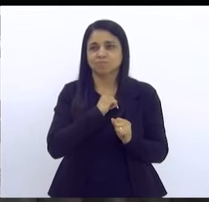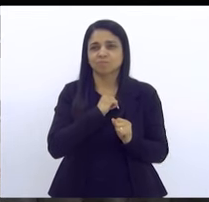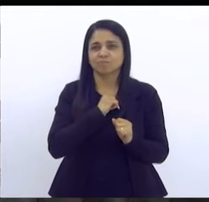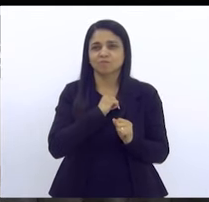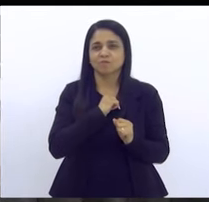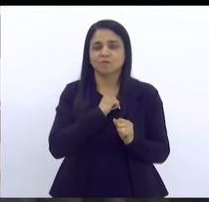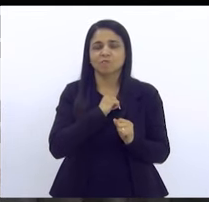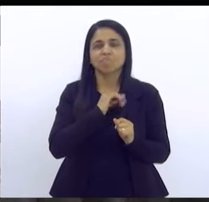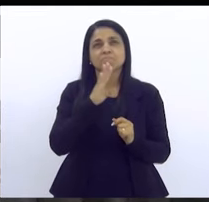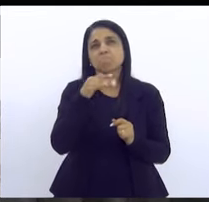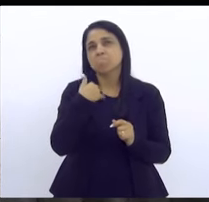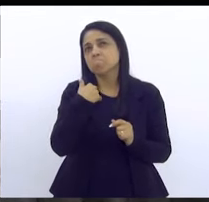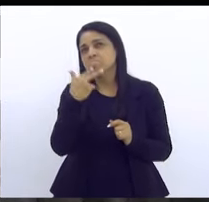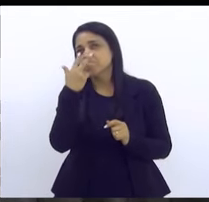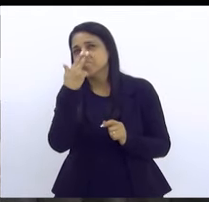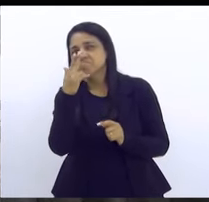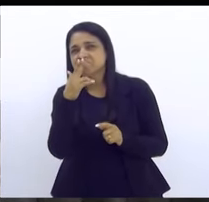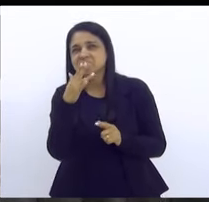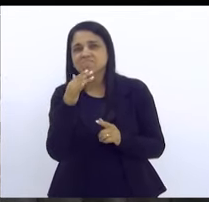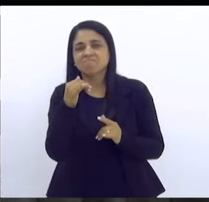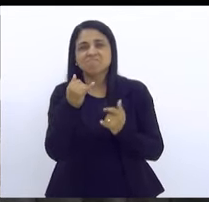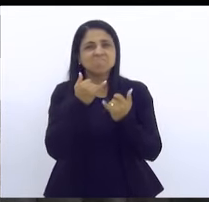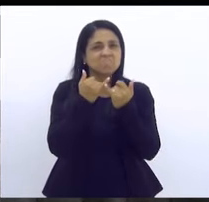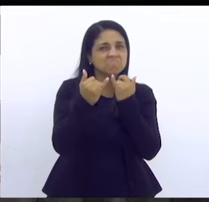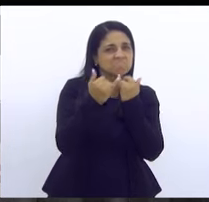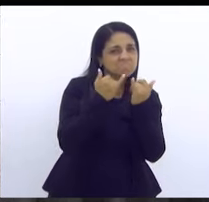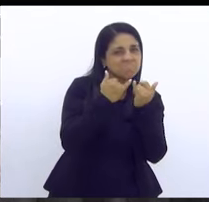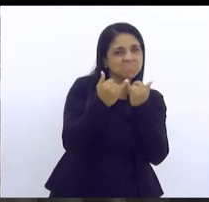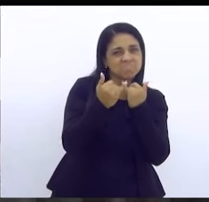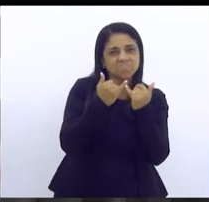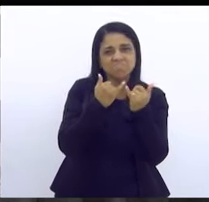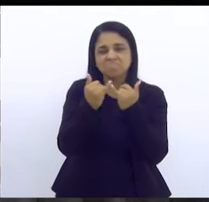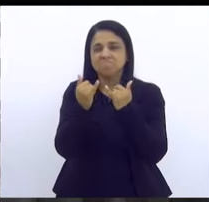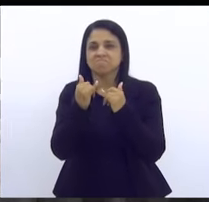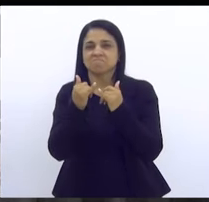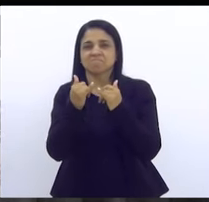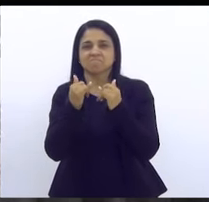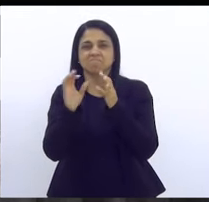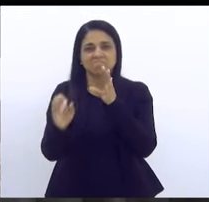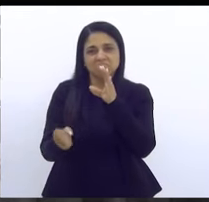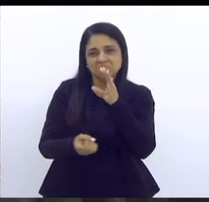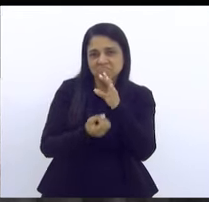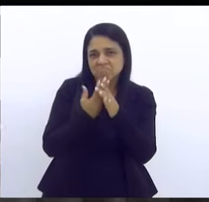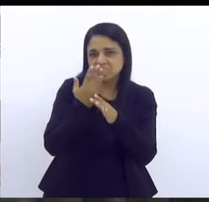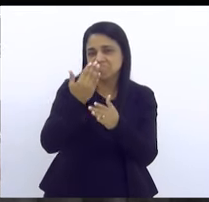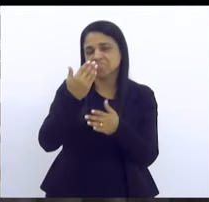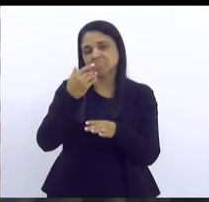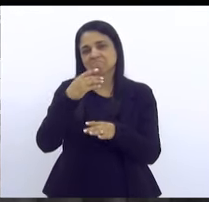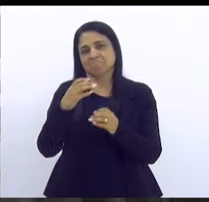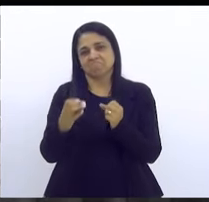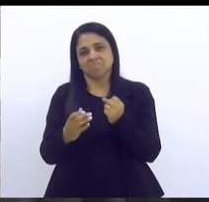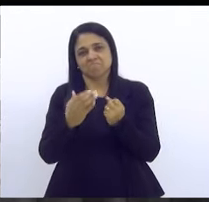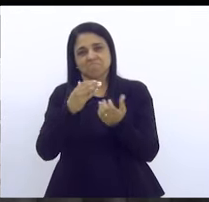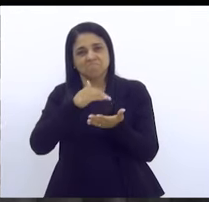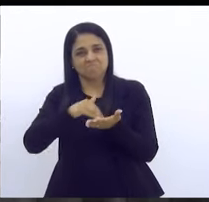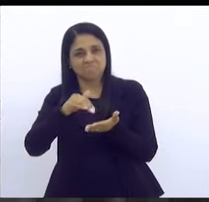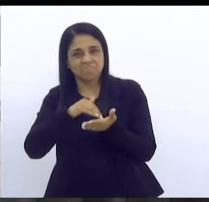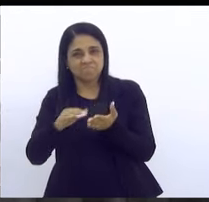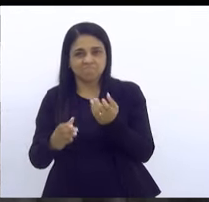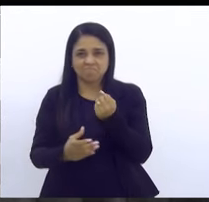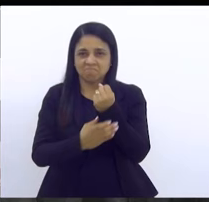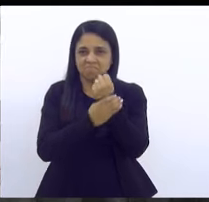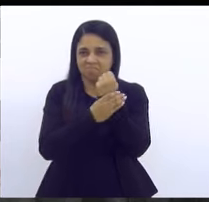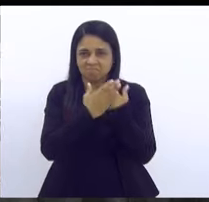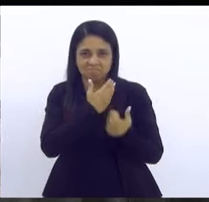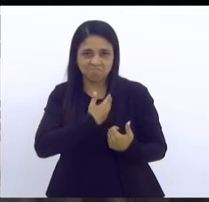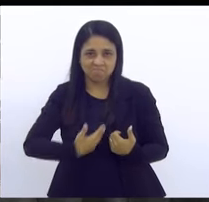uma cortina de fumaça, né, para a recriação da Secretaria de Segurança sem adotar